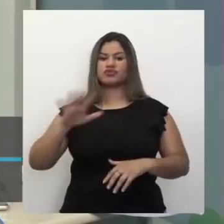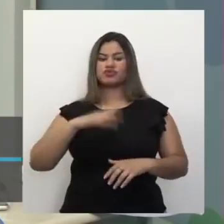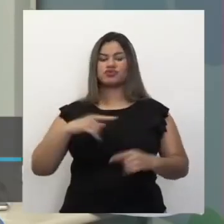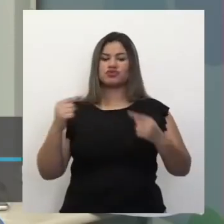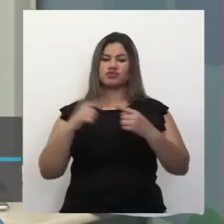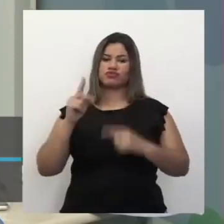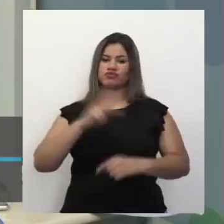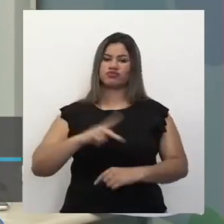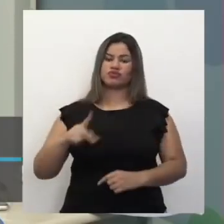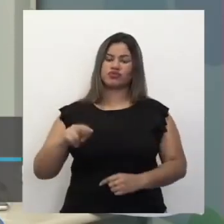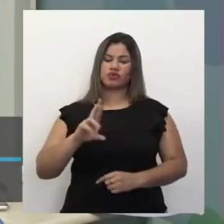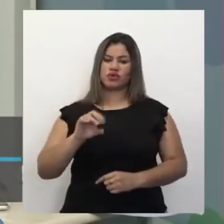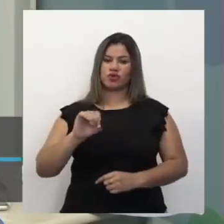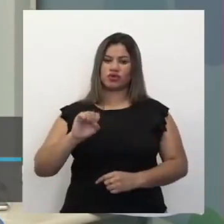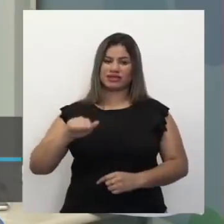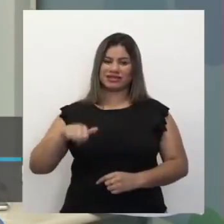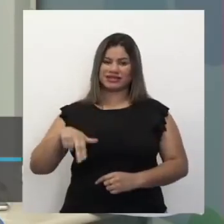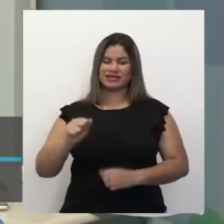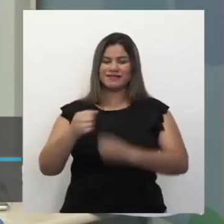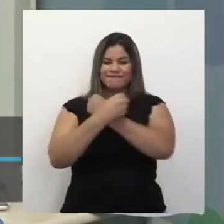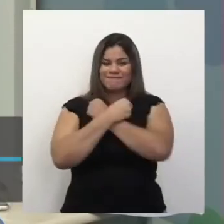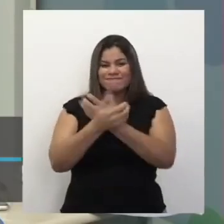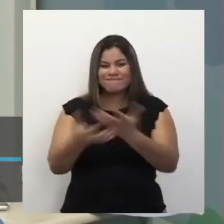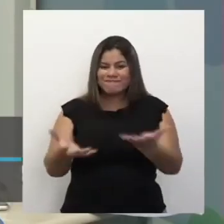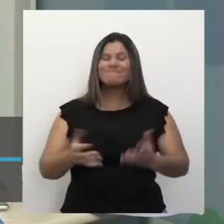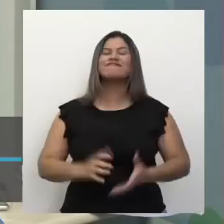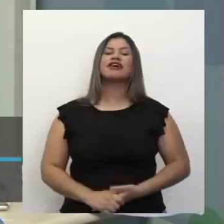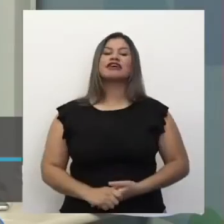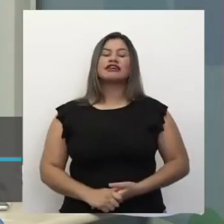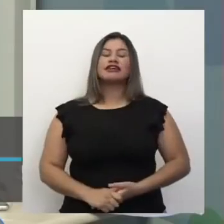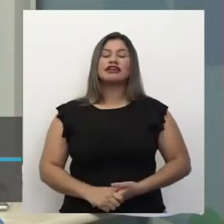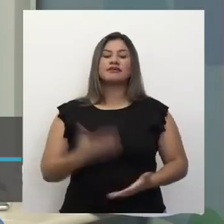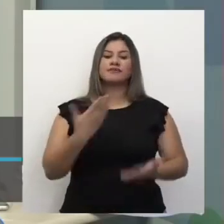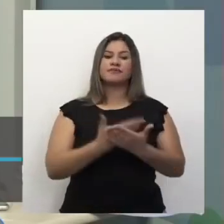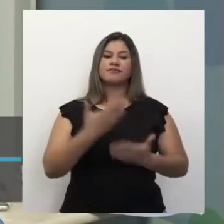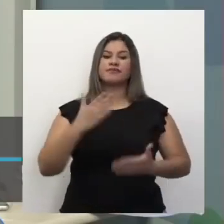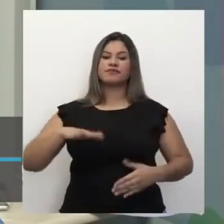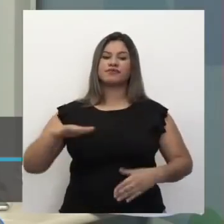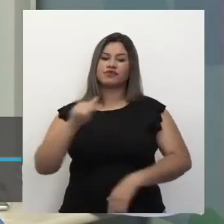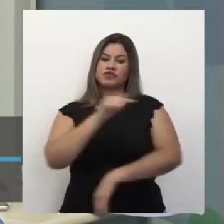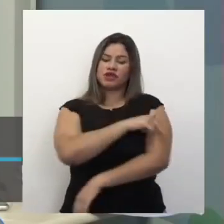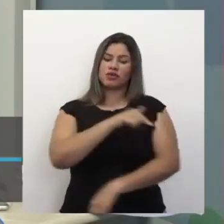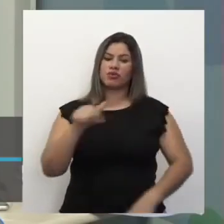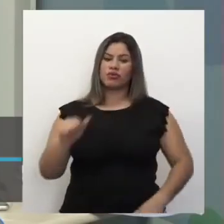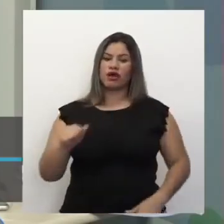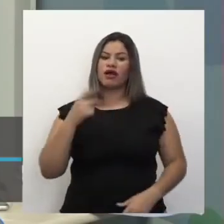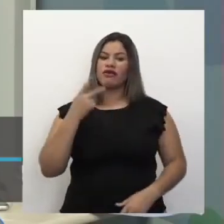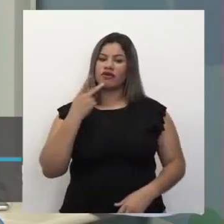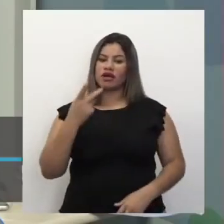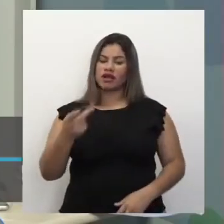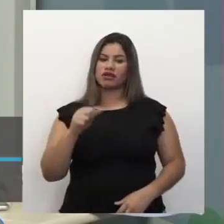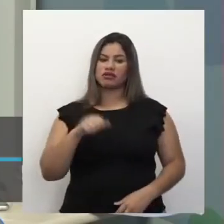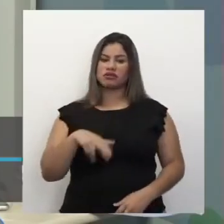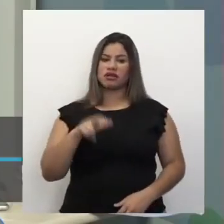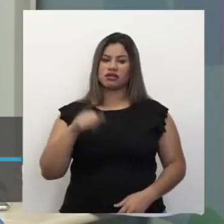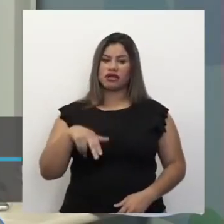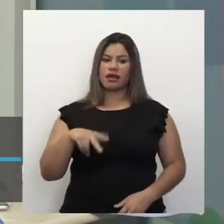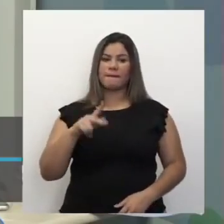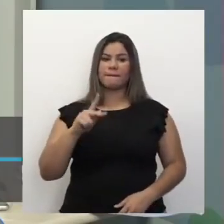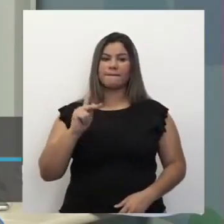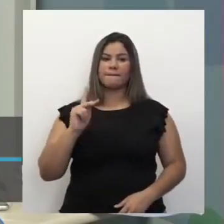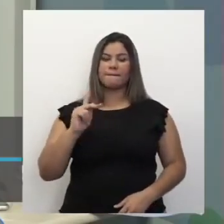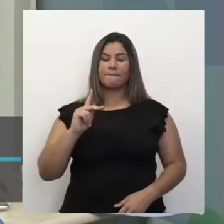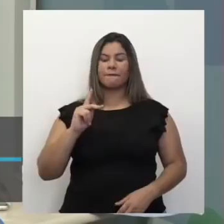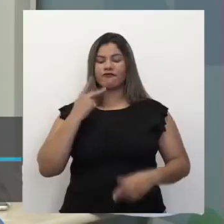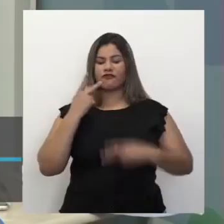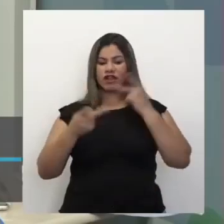professora Rosana, um abraço. E tem aluno aqui do 7º A falando que é da professora Anabel, que está colocando